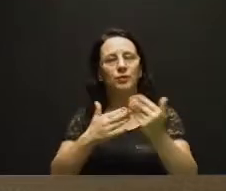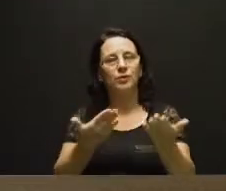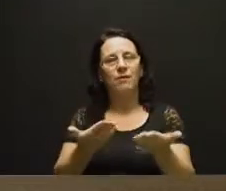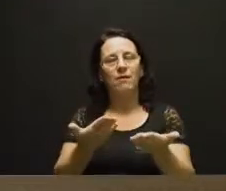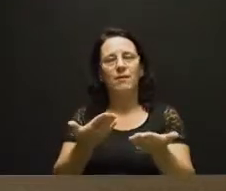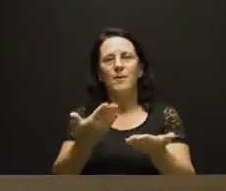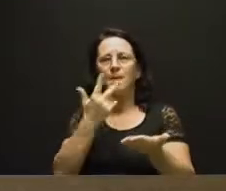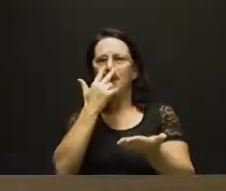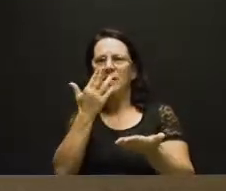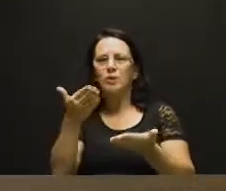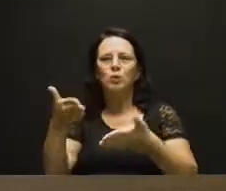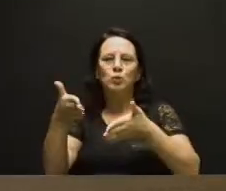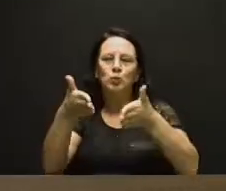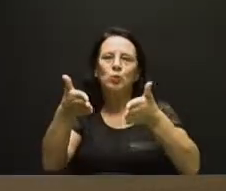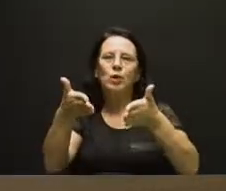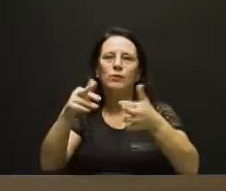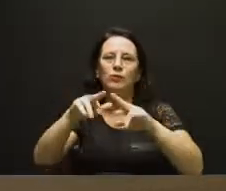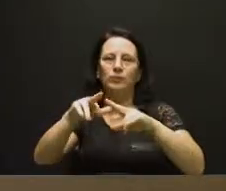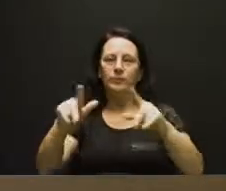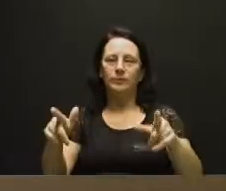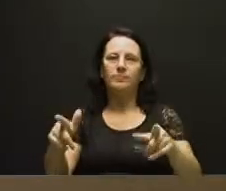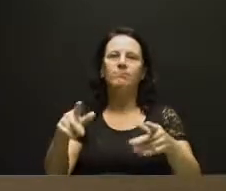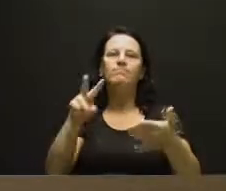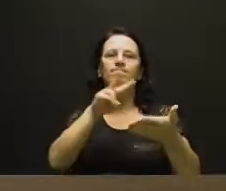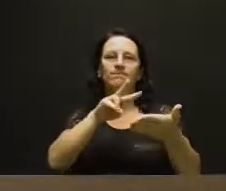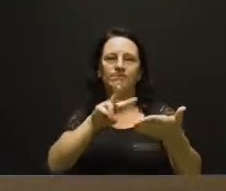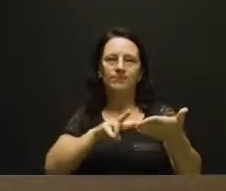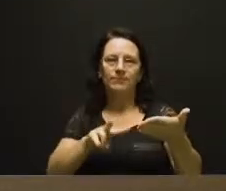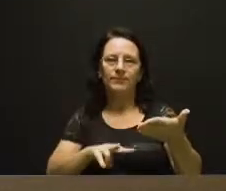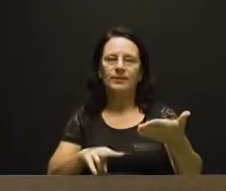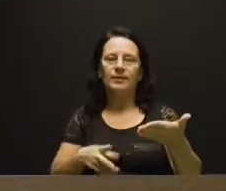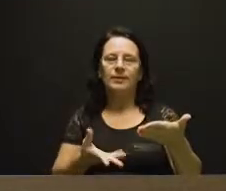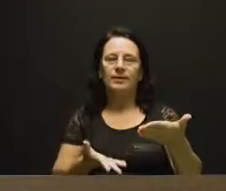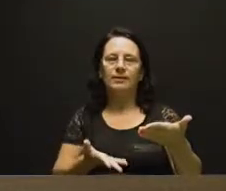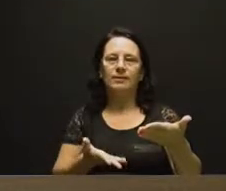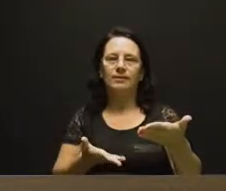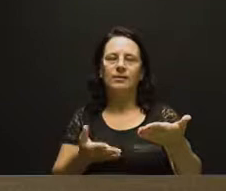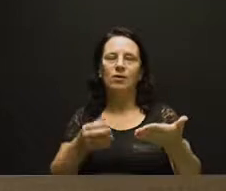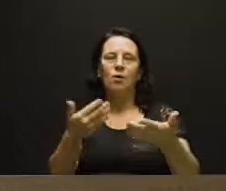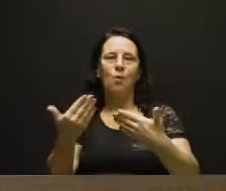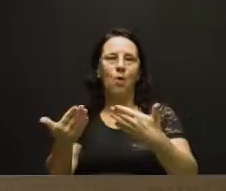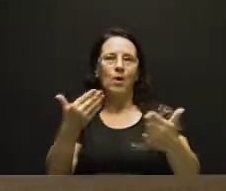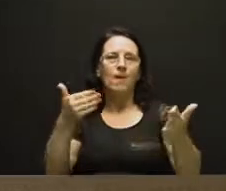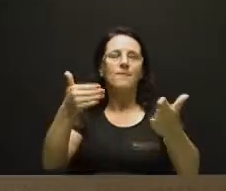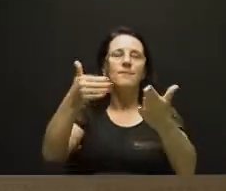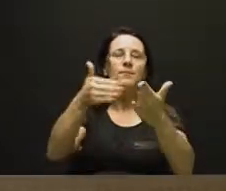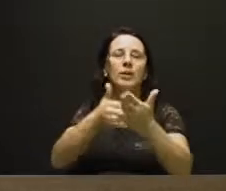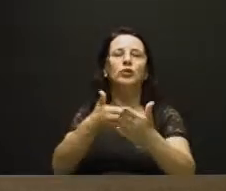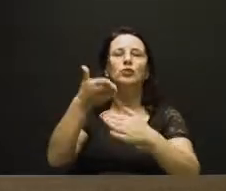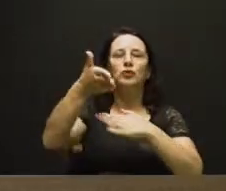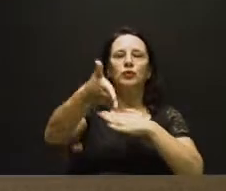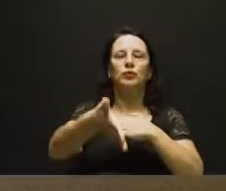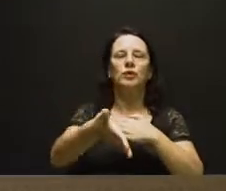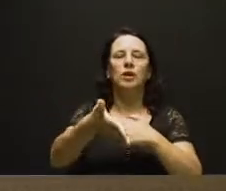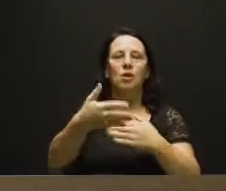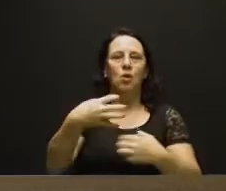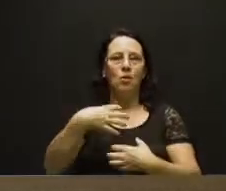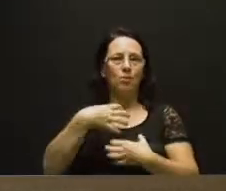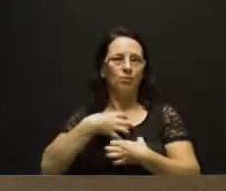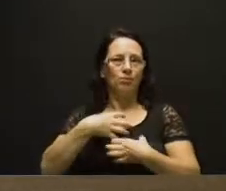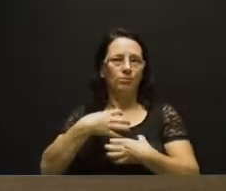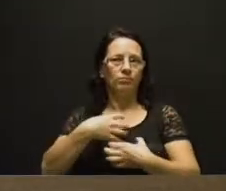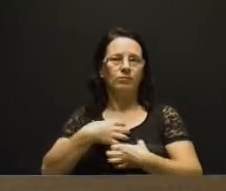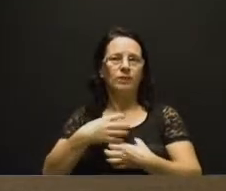e isso tudo tem que ser analisado então barreira qualquer entrave obstáculo atitude ou comportamento